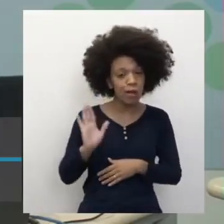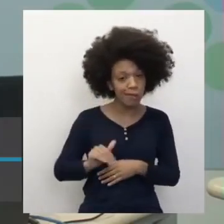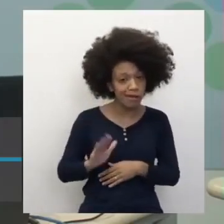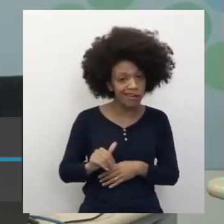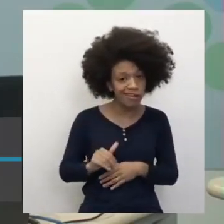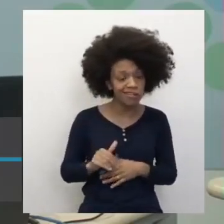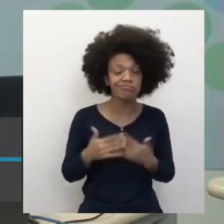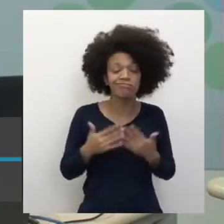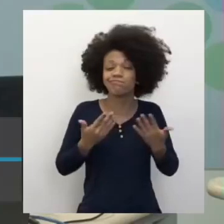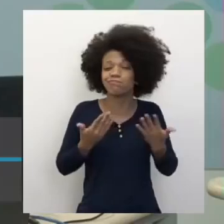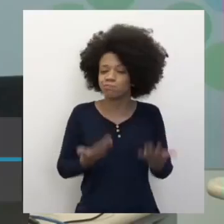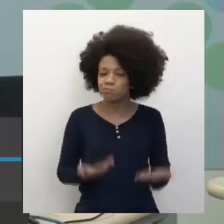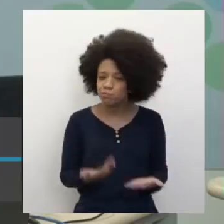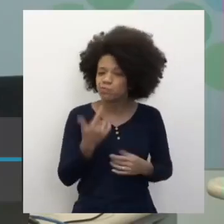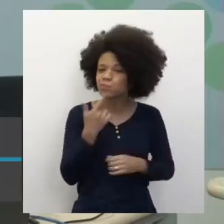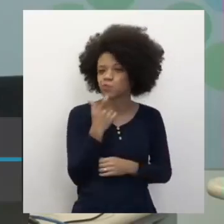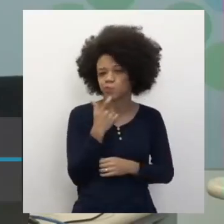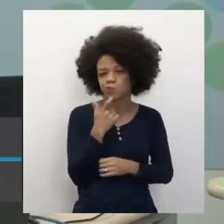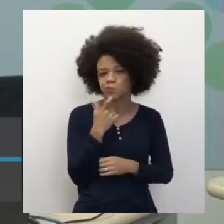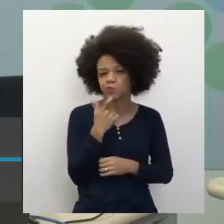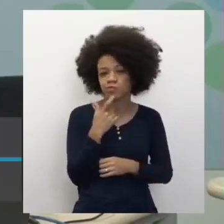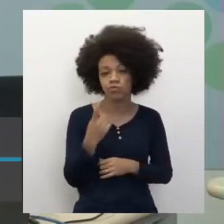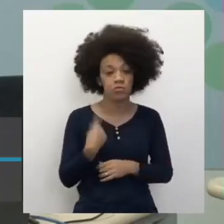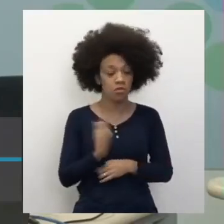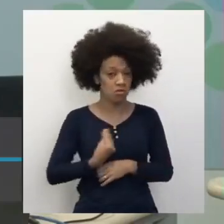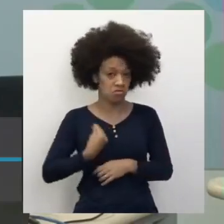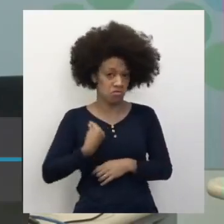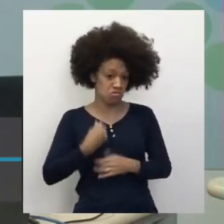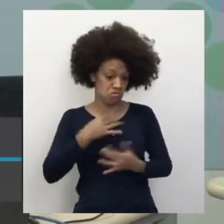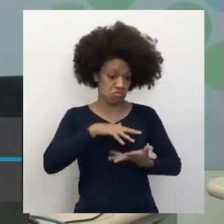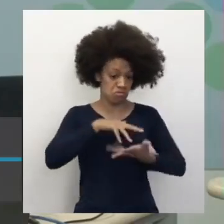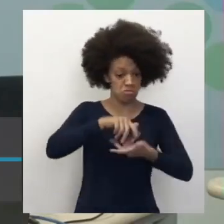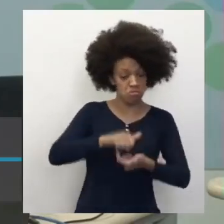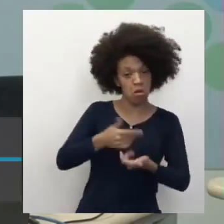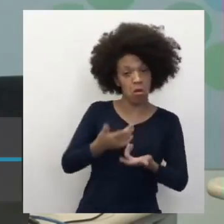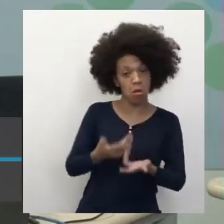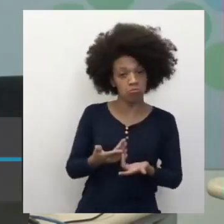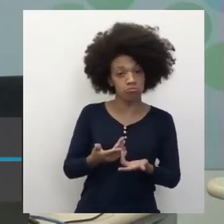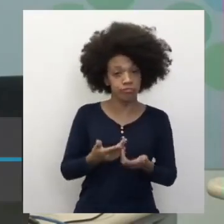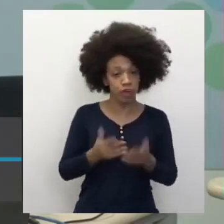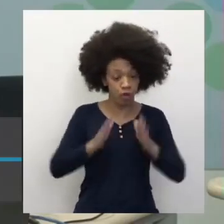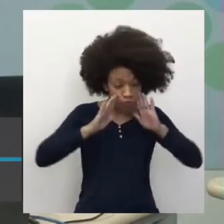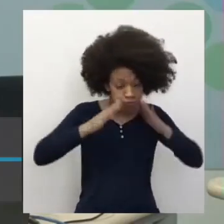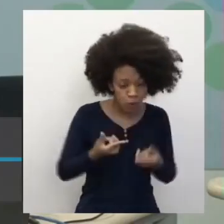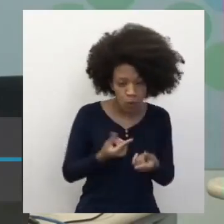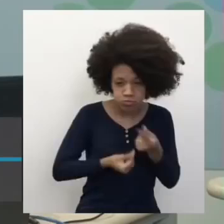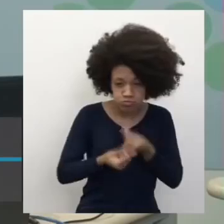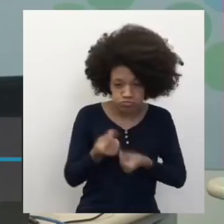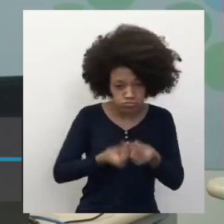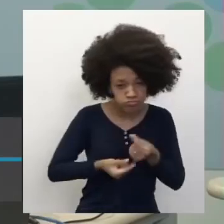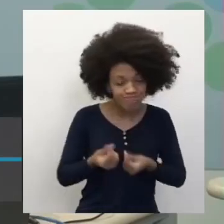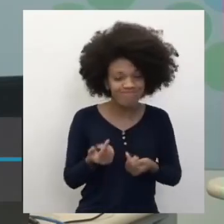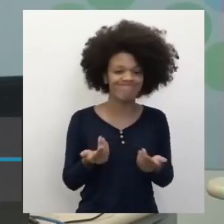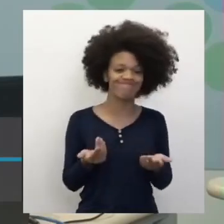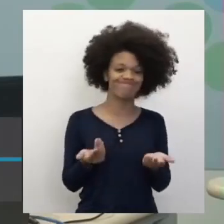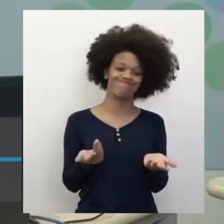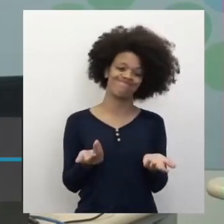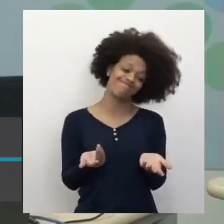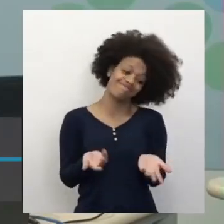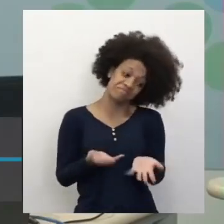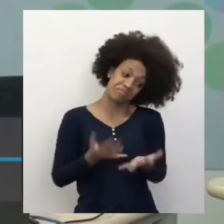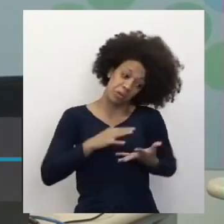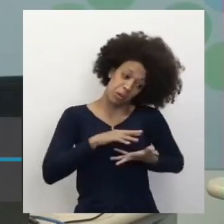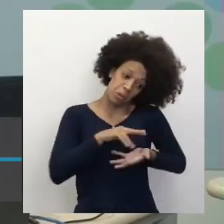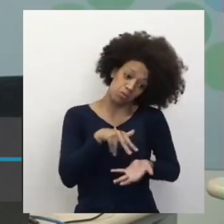Então, e aí é que está, né? Nós vivemos num mundo que é movido pelo dinheiro, né? Então, é esse mundo que a gente vive,